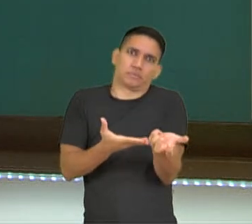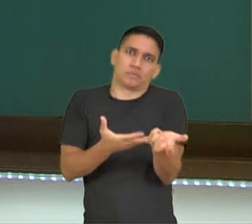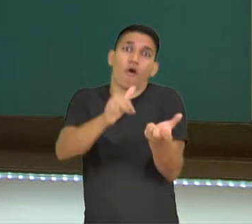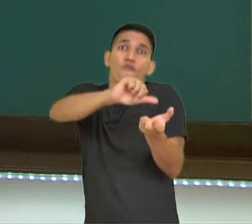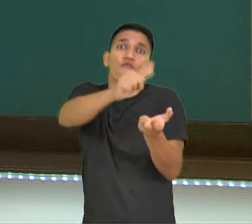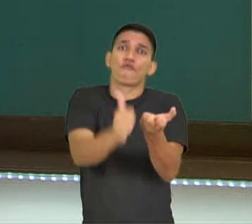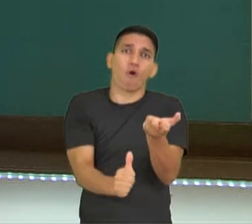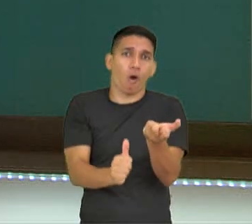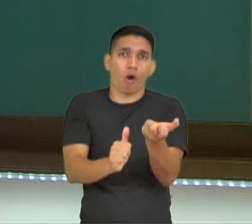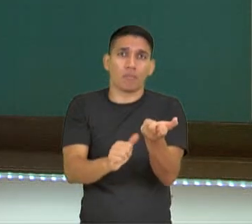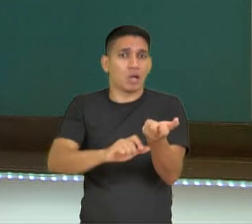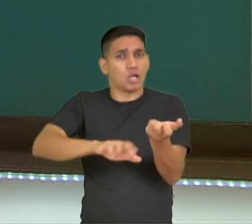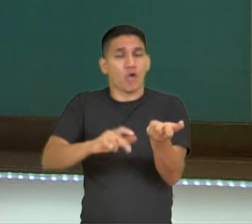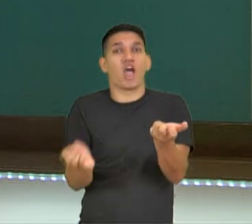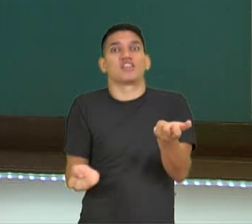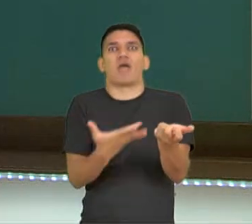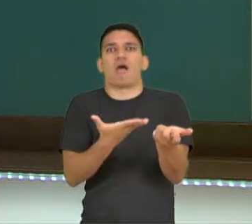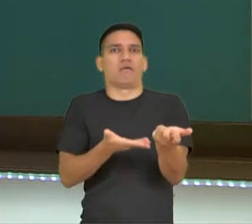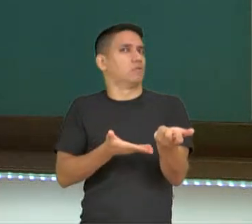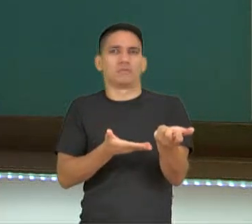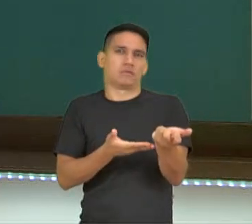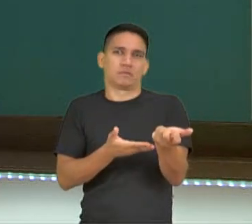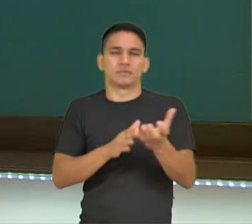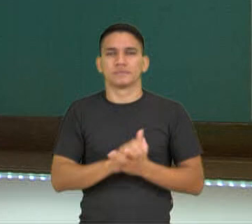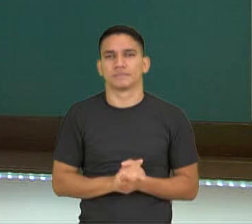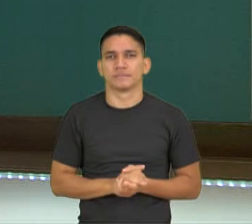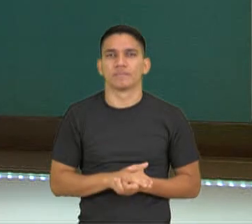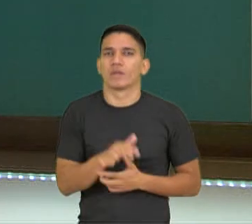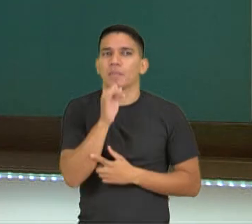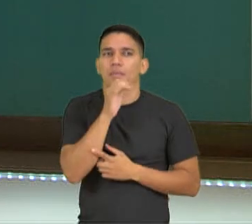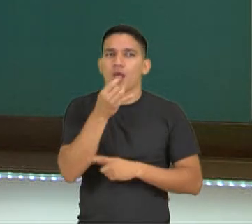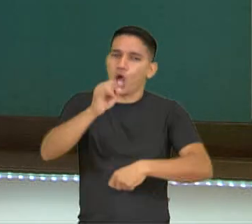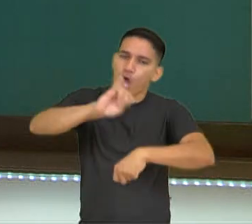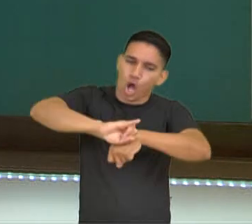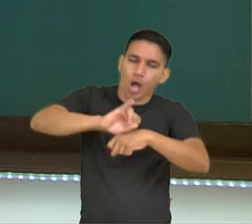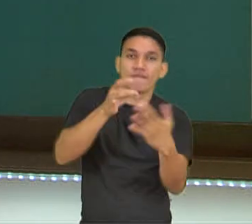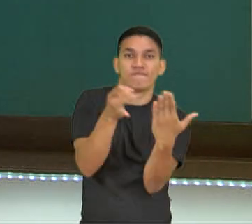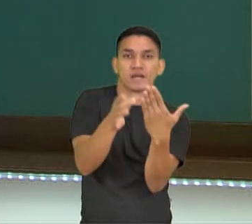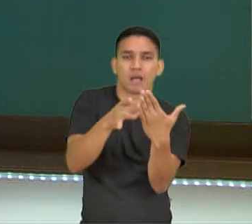Não gerou novas substâncias, tá? Quando eu tenho um objeto de vidro